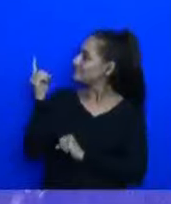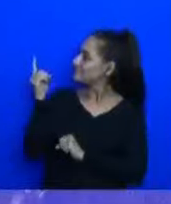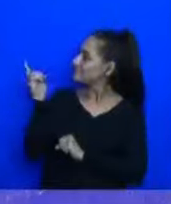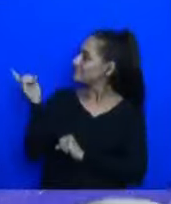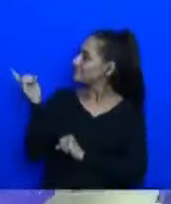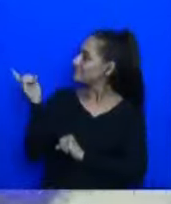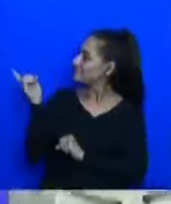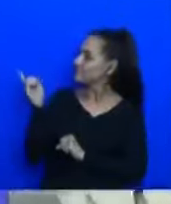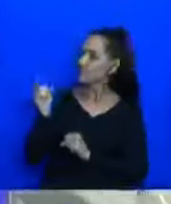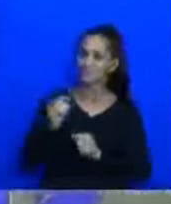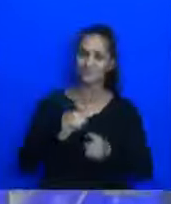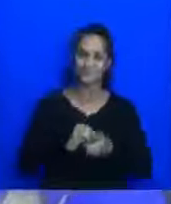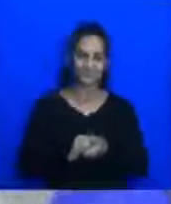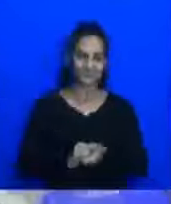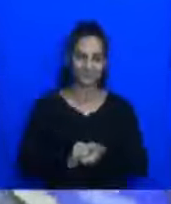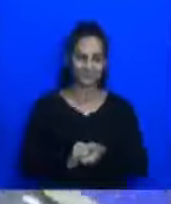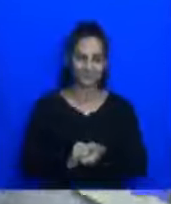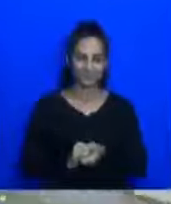Valendo!